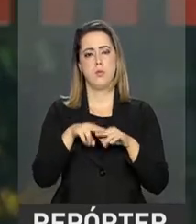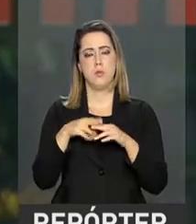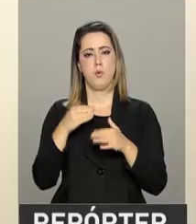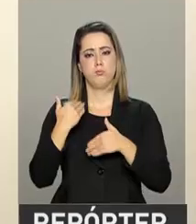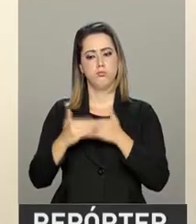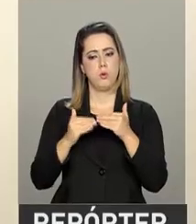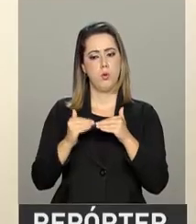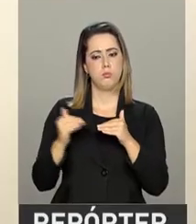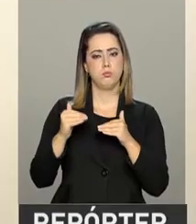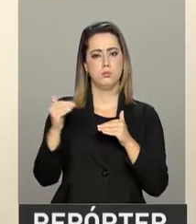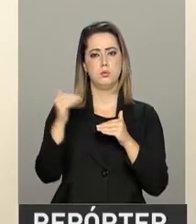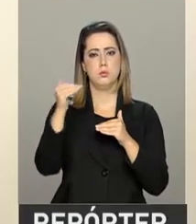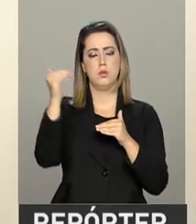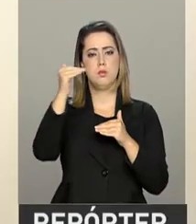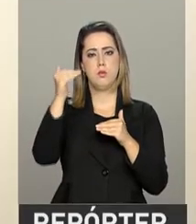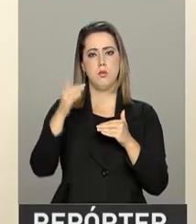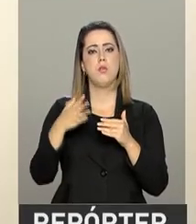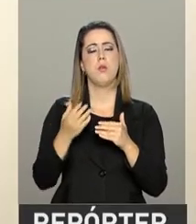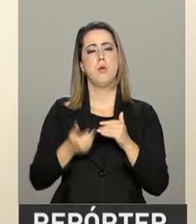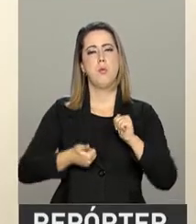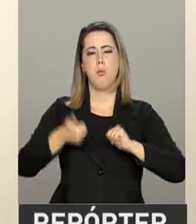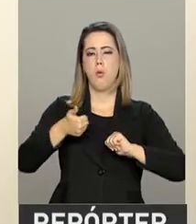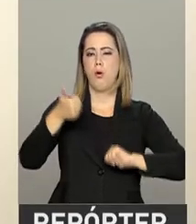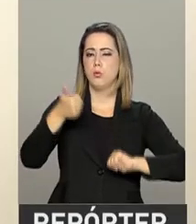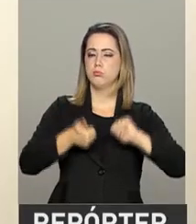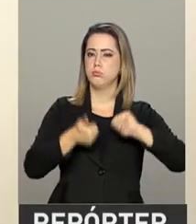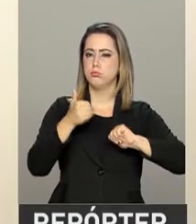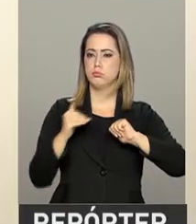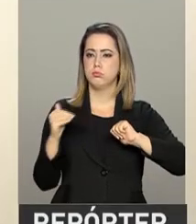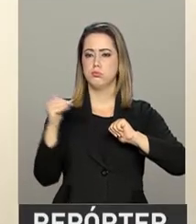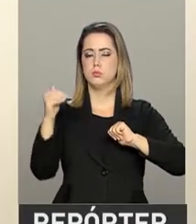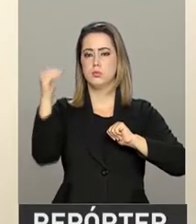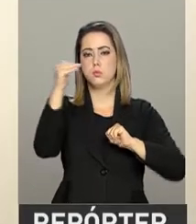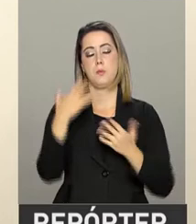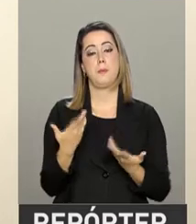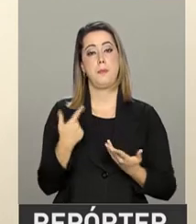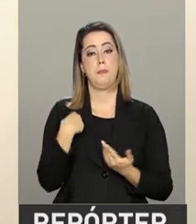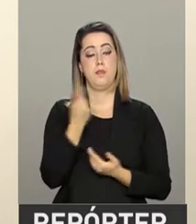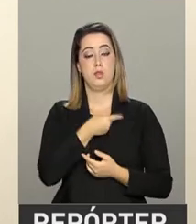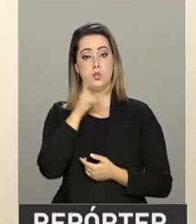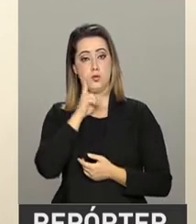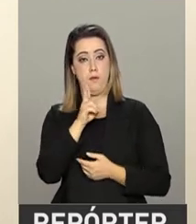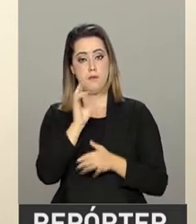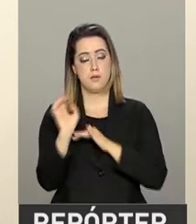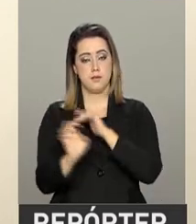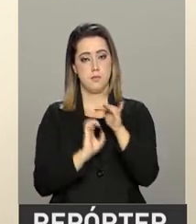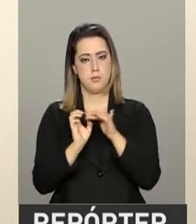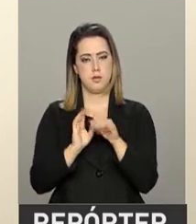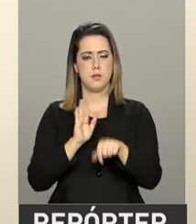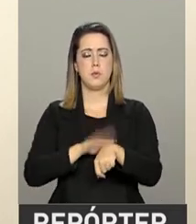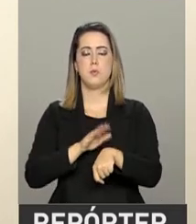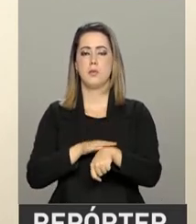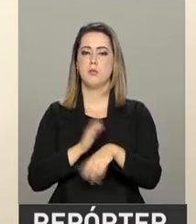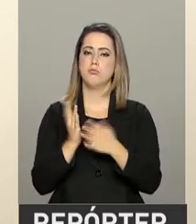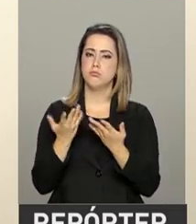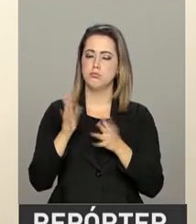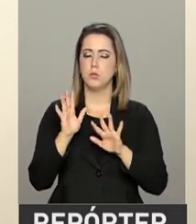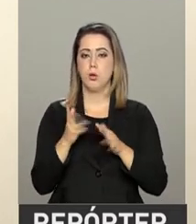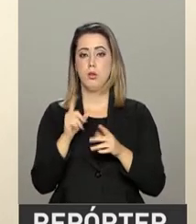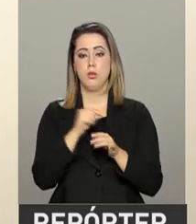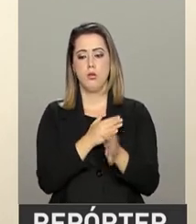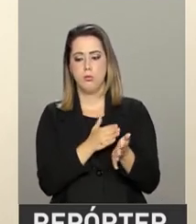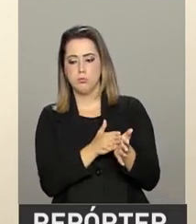de desempenho as operadoras serão acompanhadas durante um período que a gente chama de ciclo é de acompanhamento né e